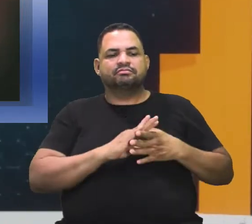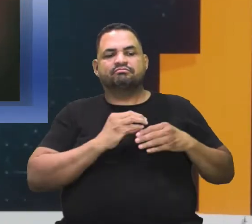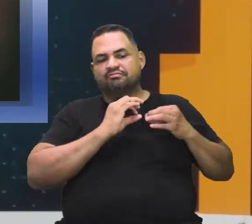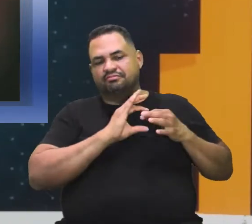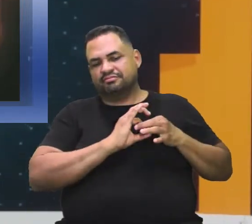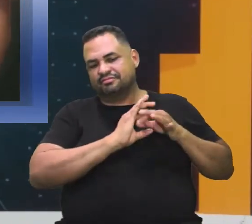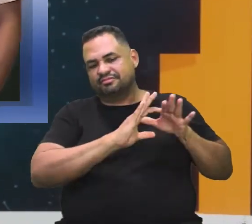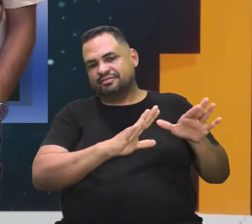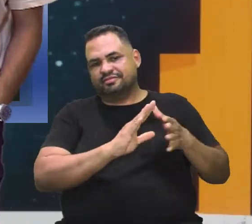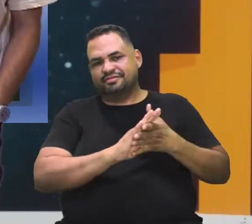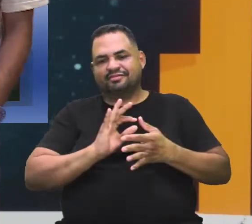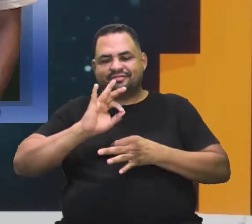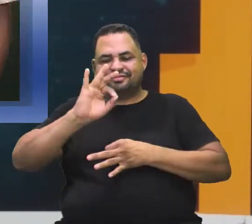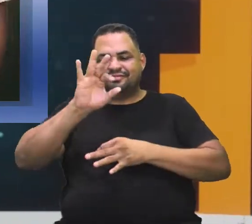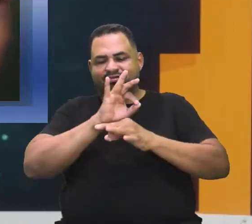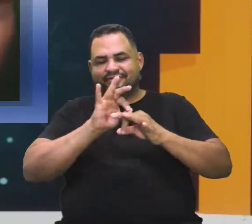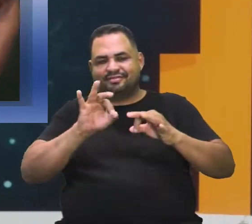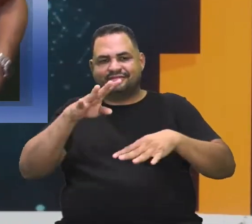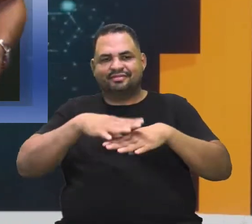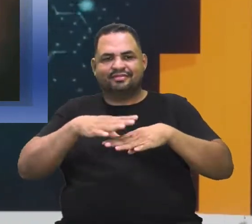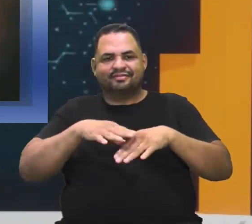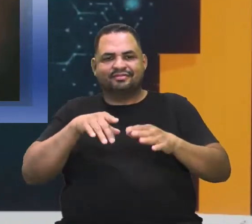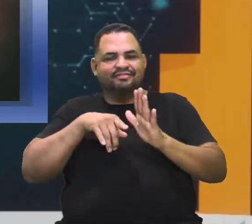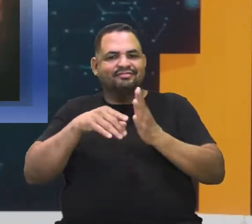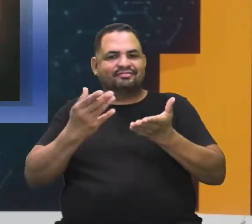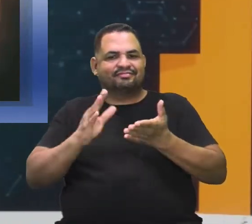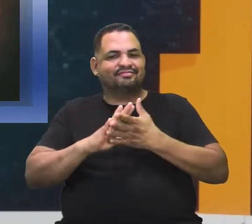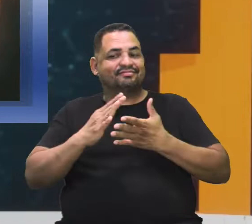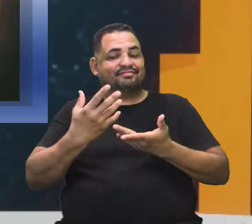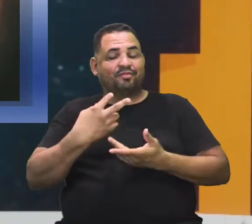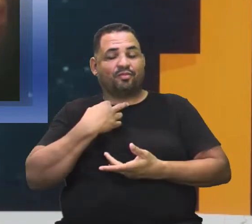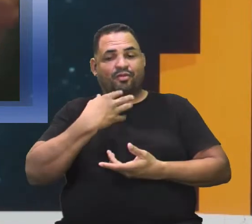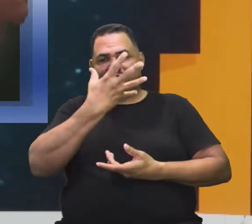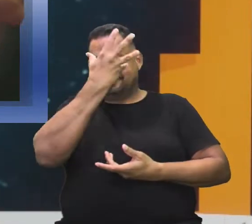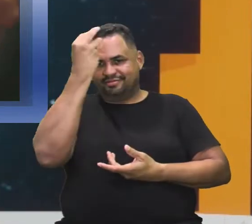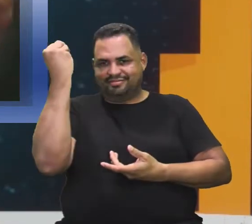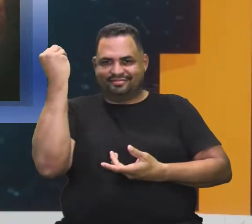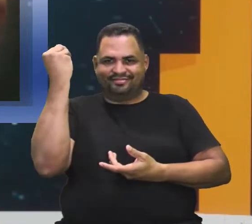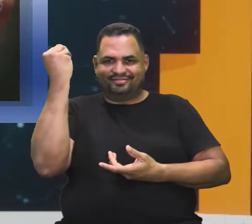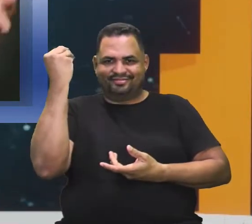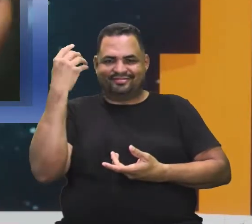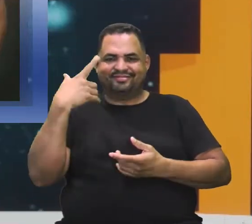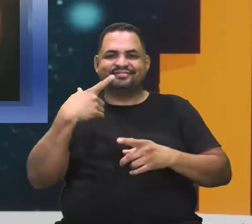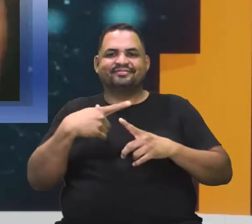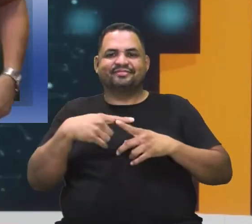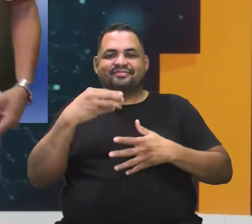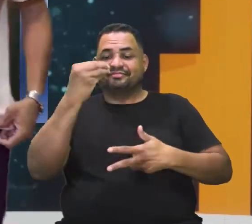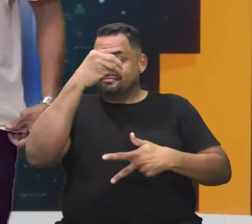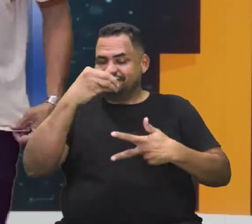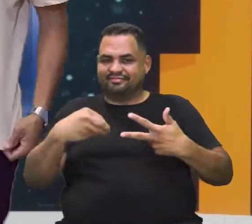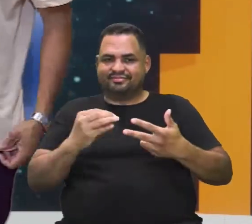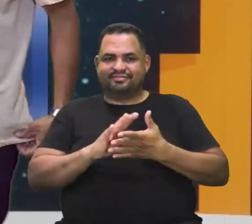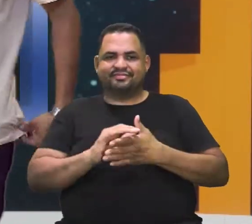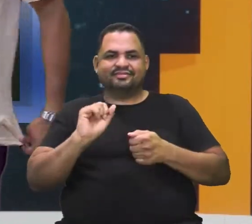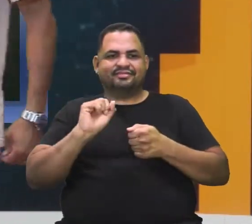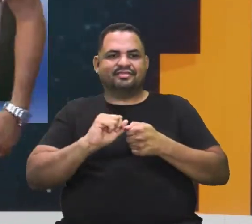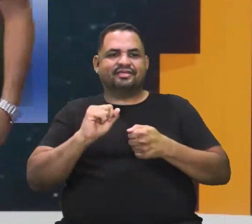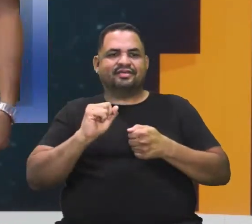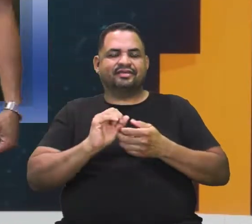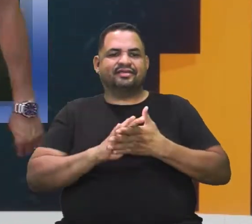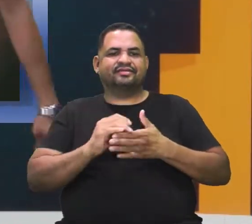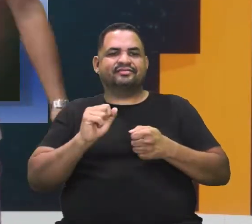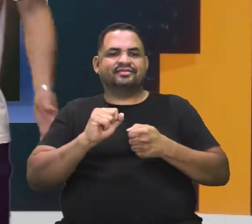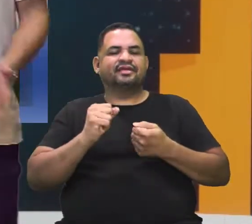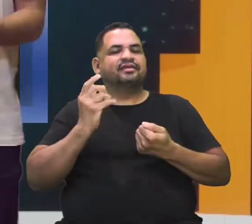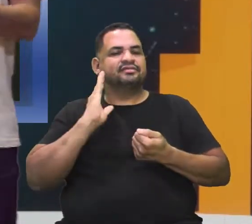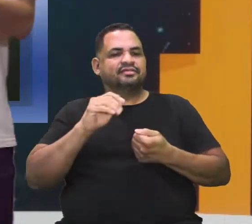ali em stand-by, não precisa esquecer dela não, tá? Porque você ainda... pode esquecer, porque o Enem tá bem aí. Já fizemos a avaliação,